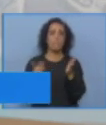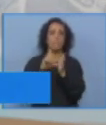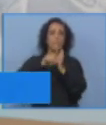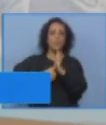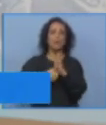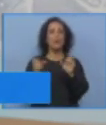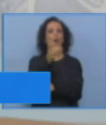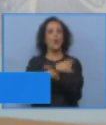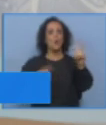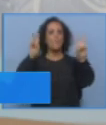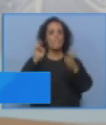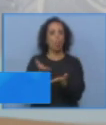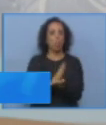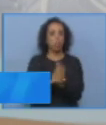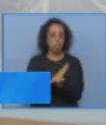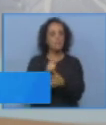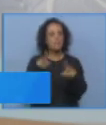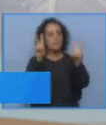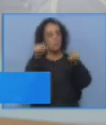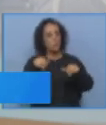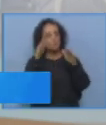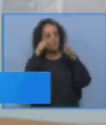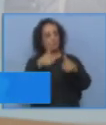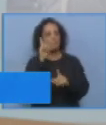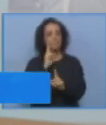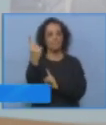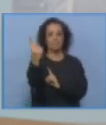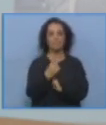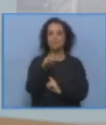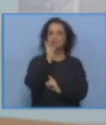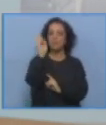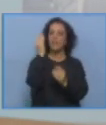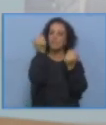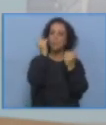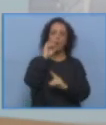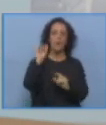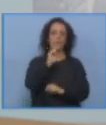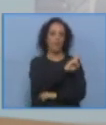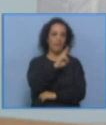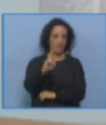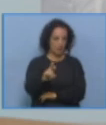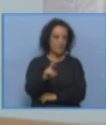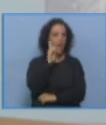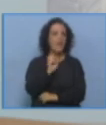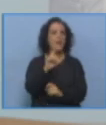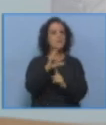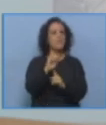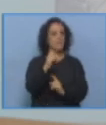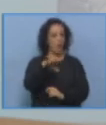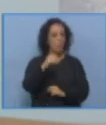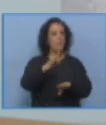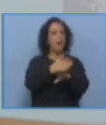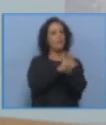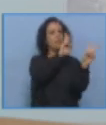projeto europeu. É um tema que queremos olhar hoje com a diretora de informação da Renascença, Graça Franco, mas antes ficamos ainda com os